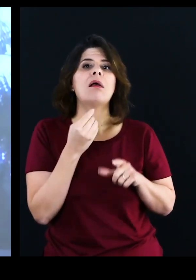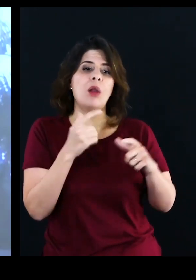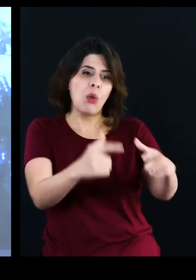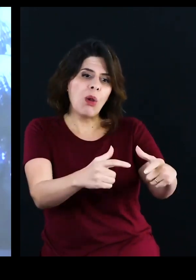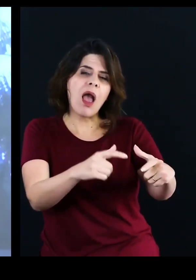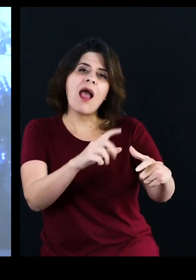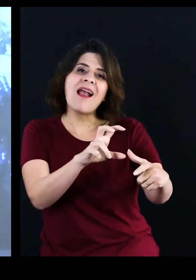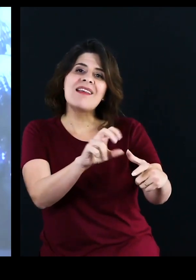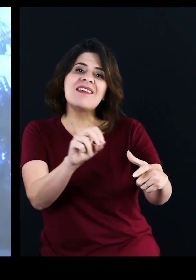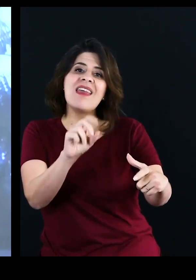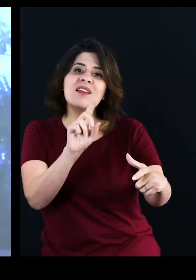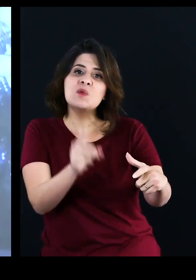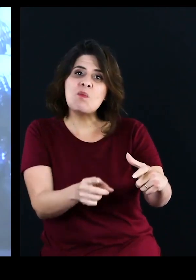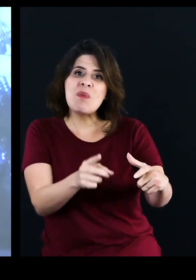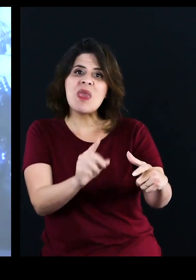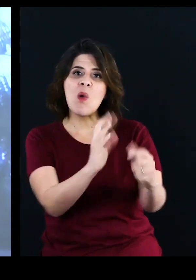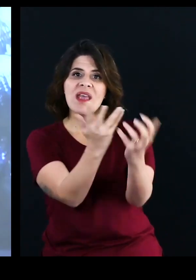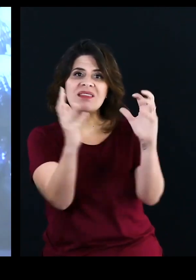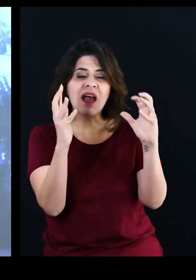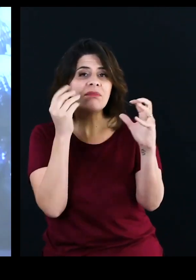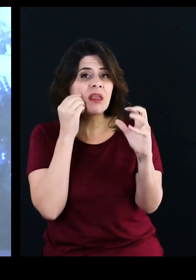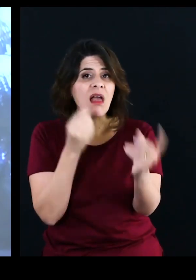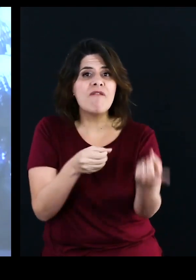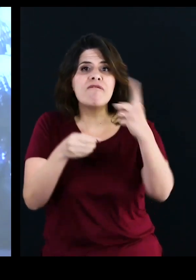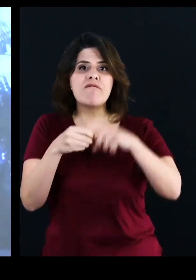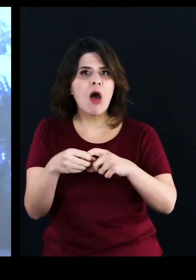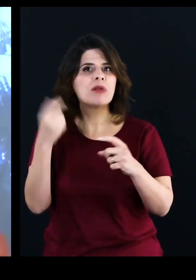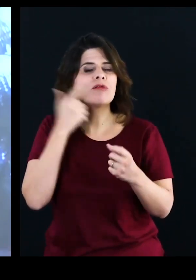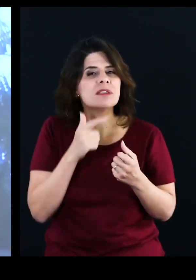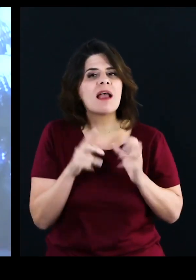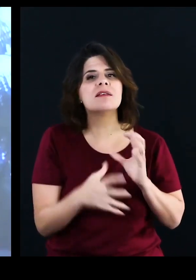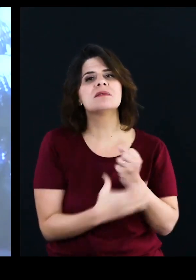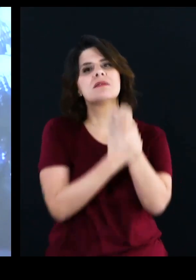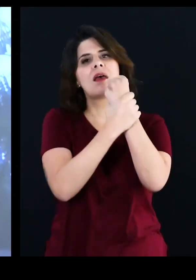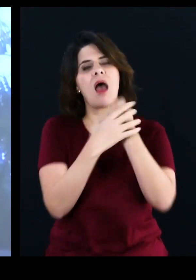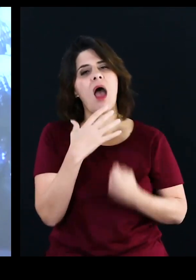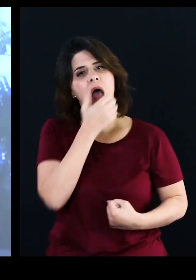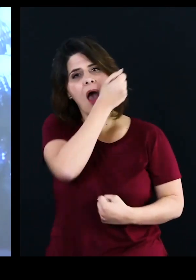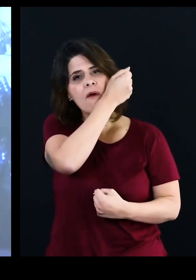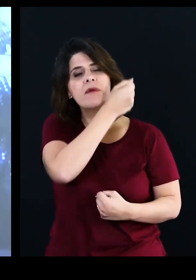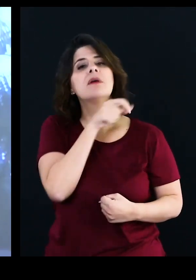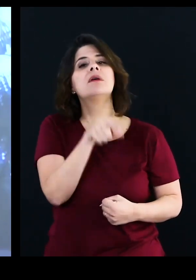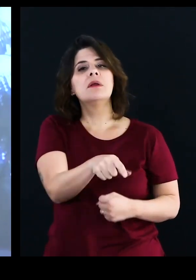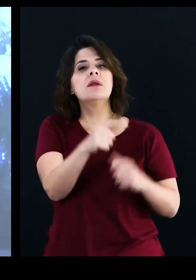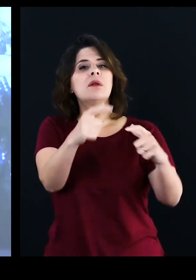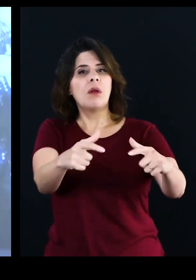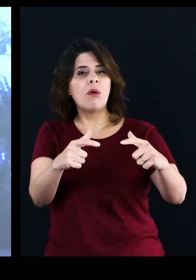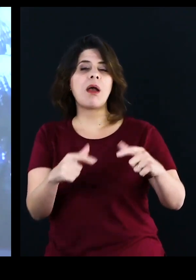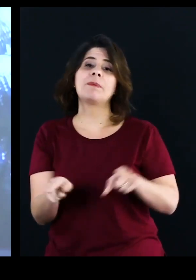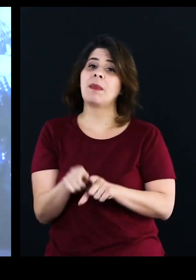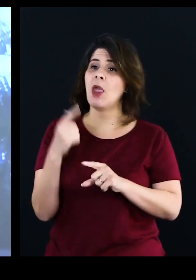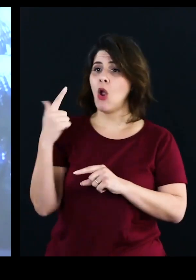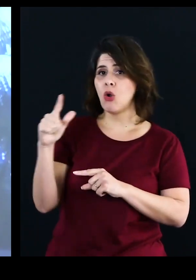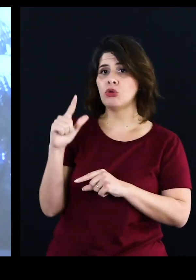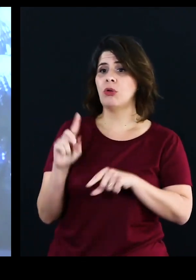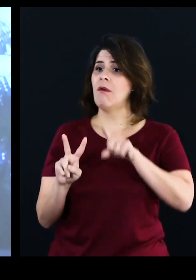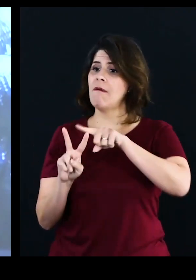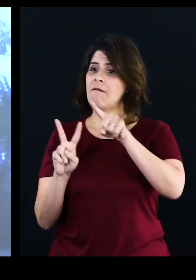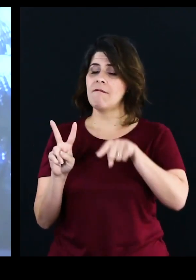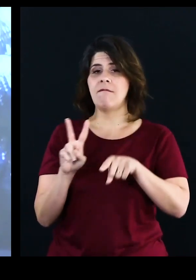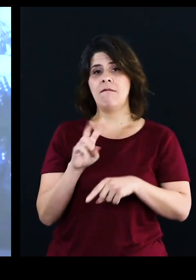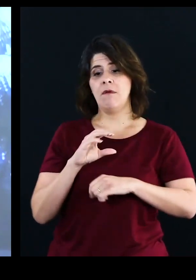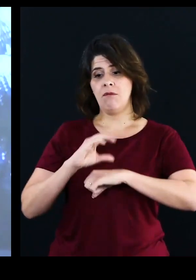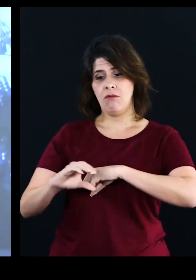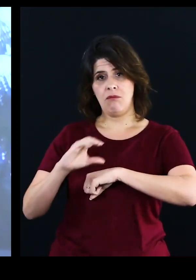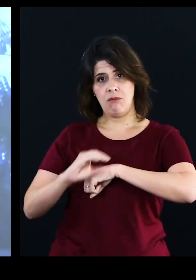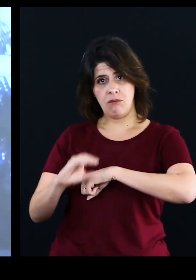até 2030, e aí tem um veículo chamado Fundo Vale, que também está na minha área, que eu também dirijo, que é um fundo de fomento,